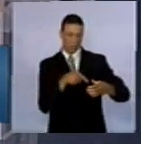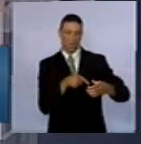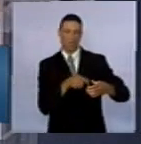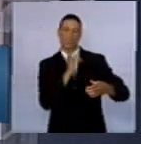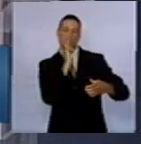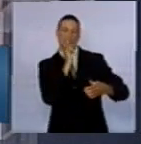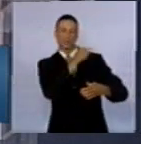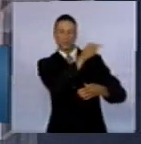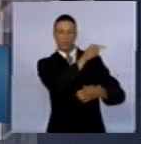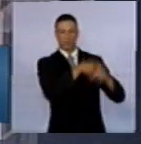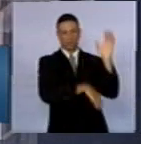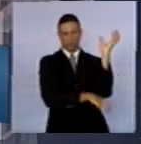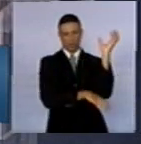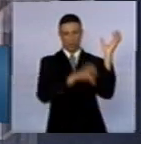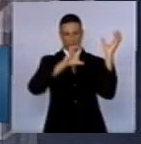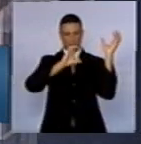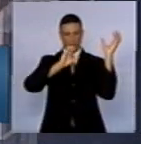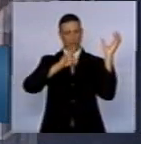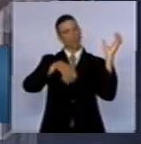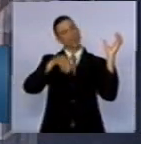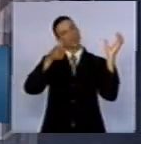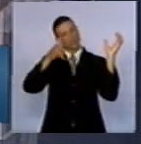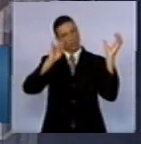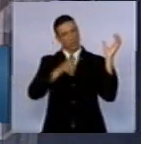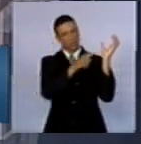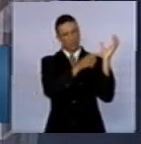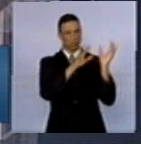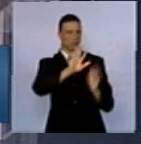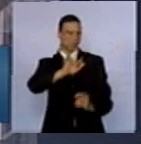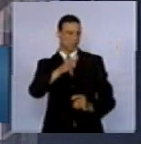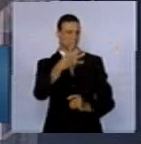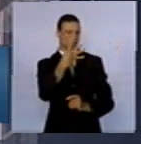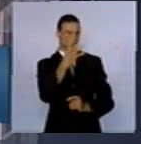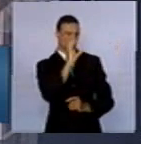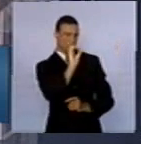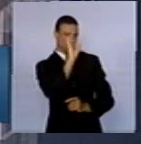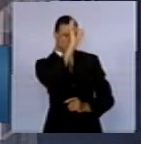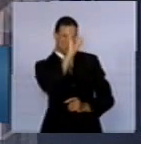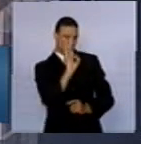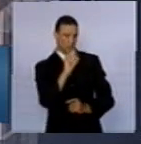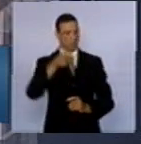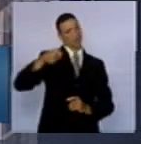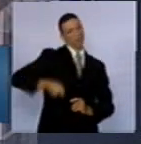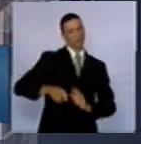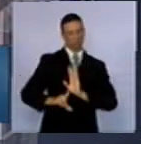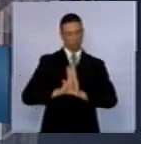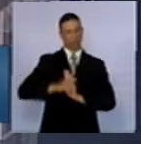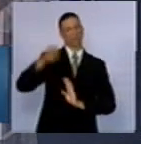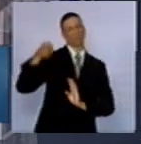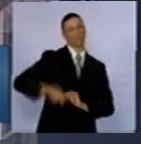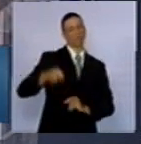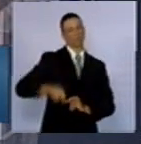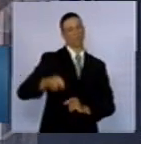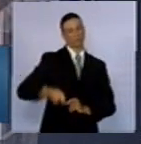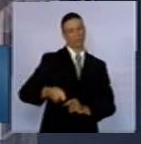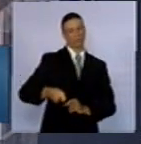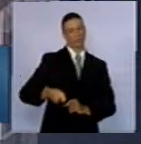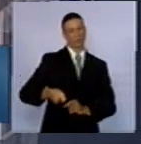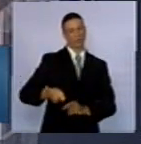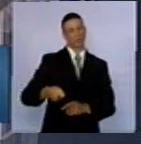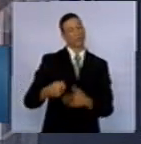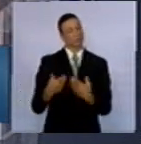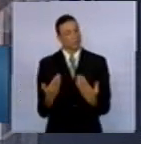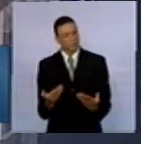da Sky ele vai ter 40% de canais mandatórios pela lei do SEAC. Ou